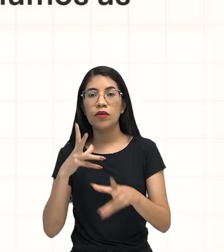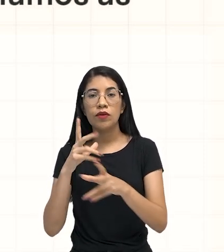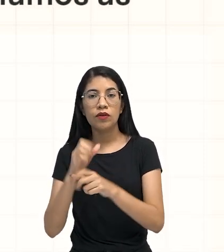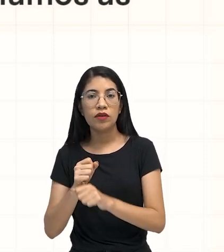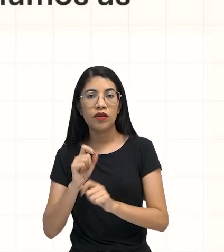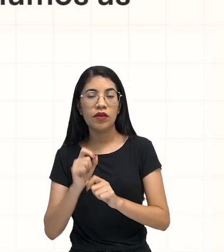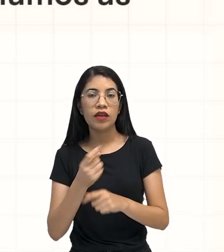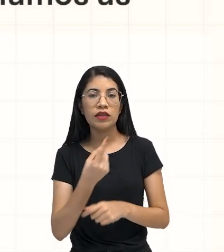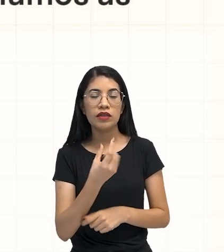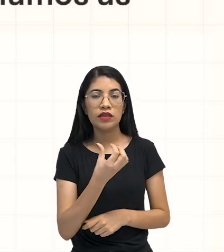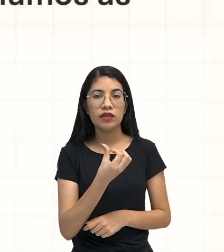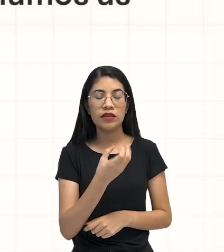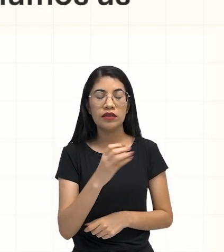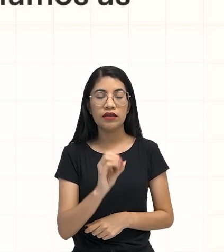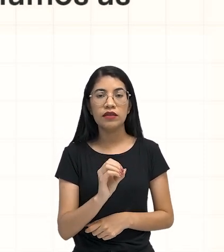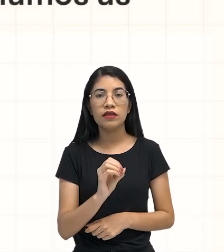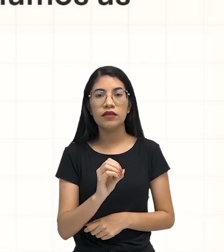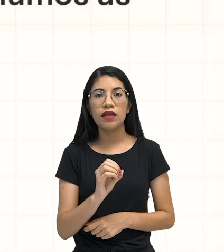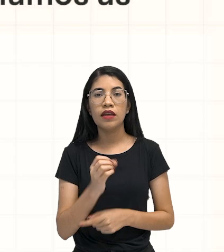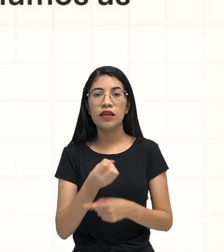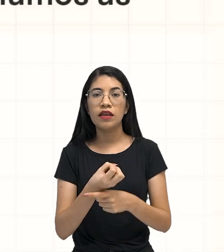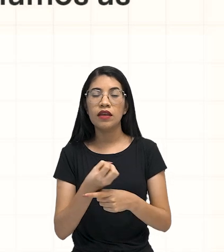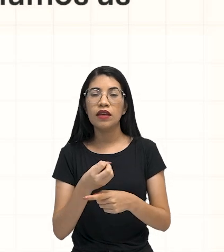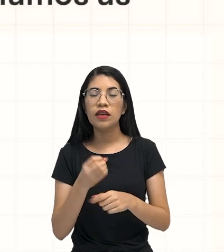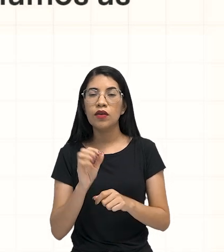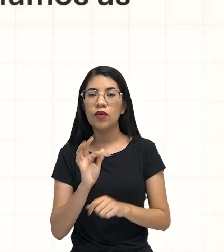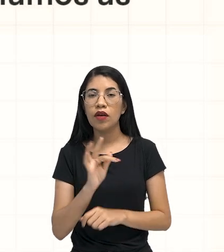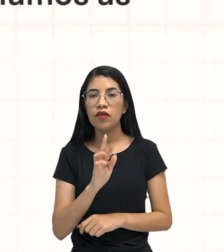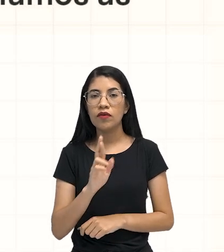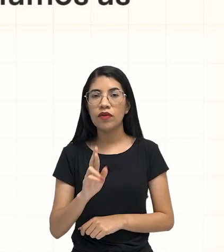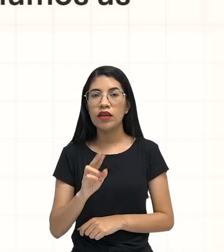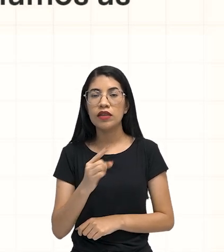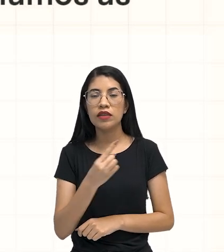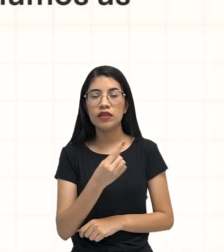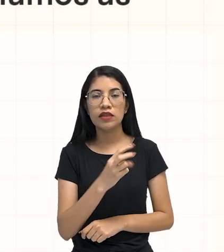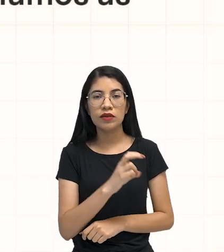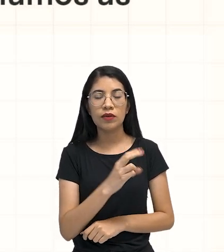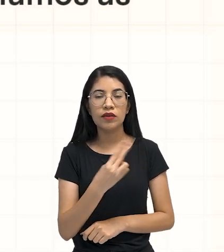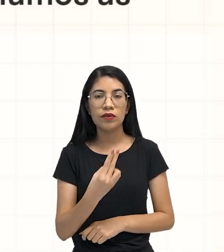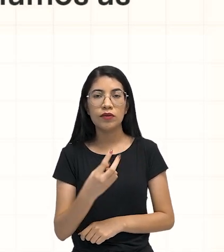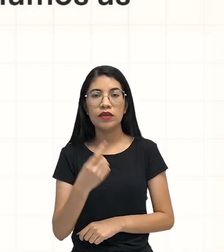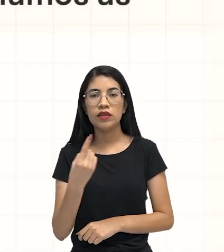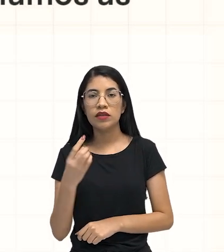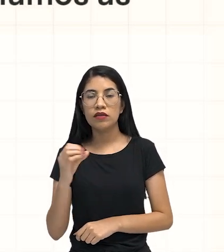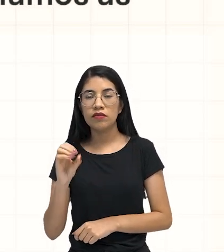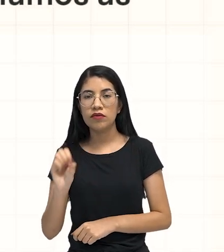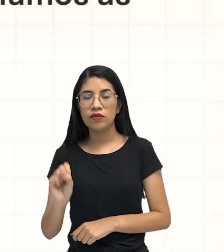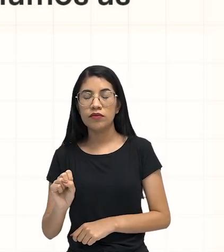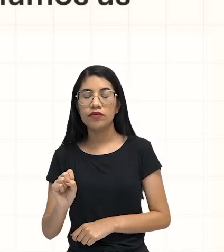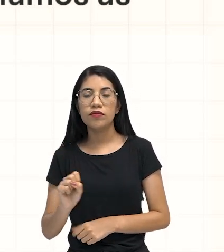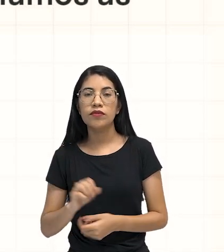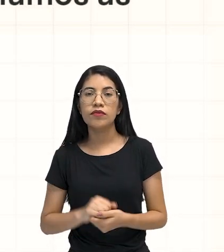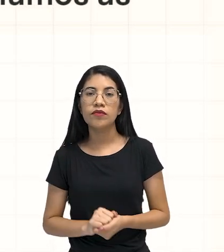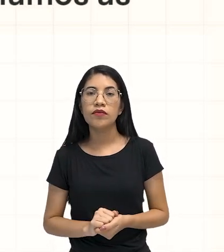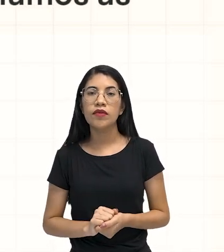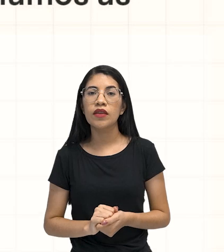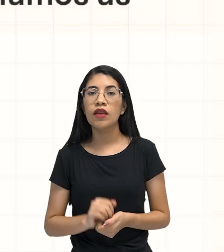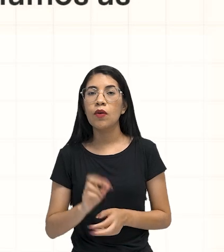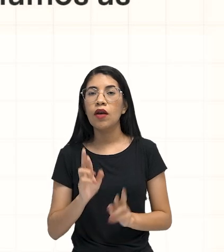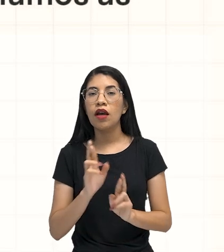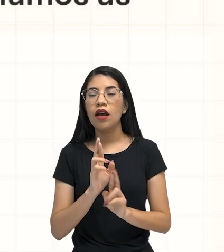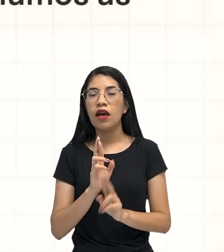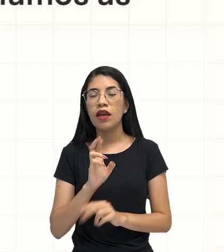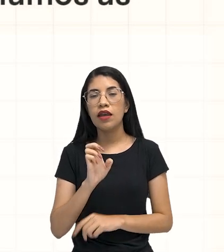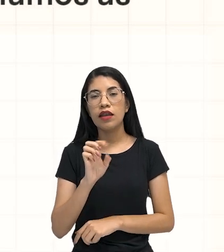total, 160, né? E as frequências que eu tenho, 52 e 108. A frequência relativa